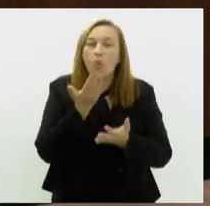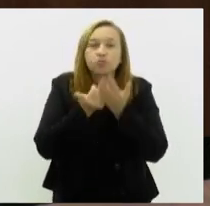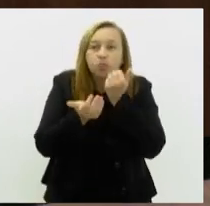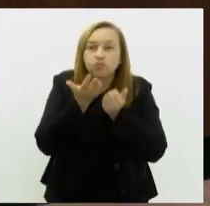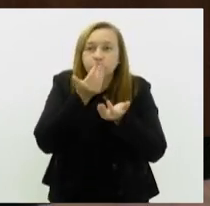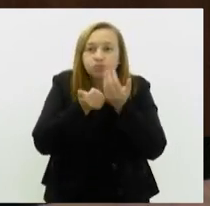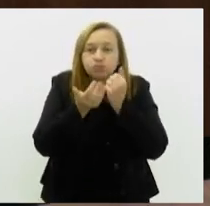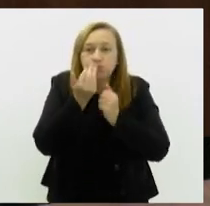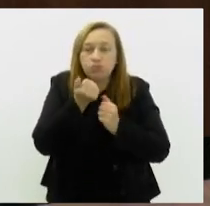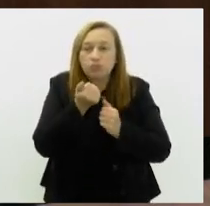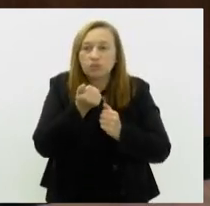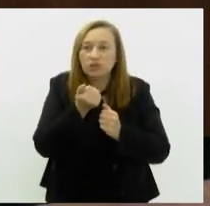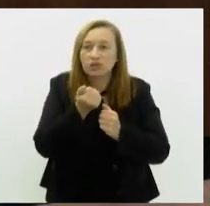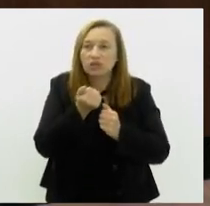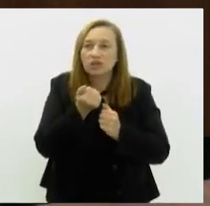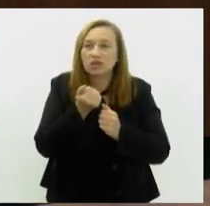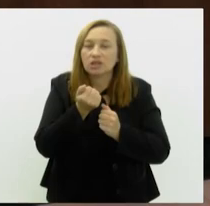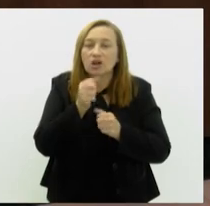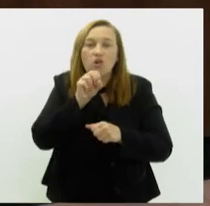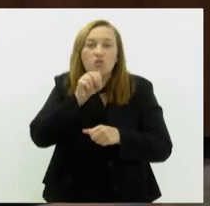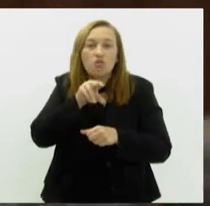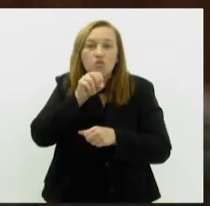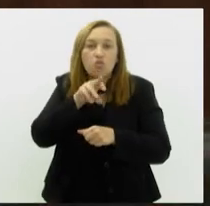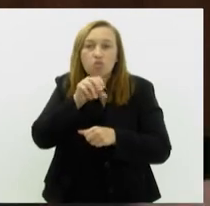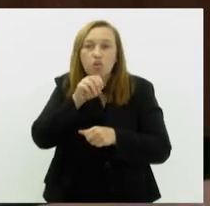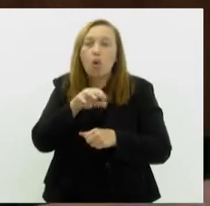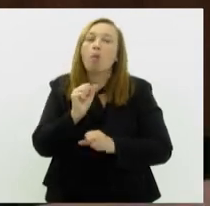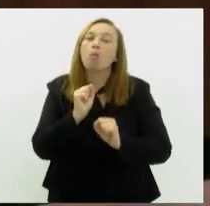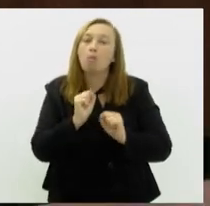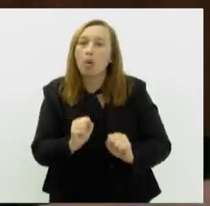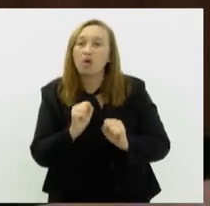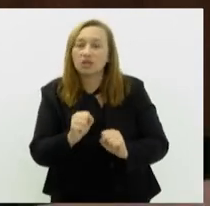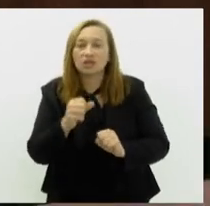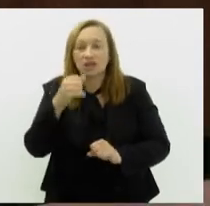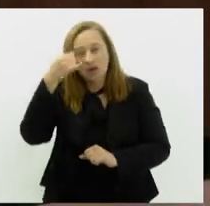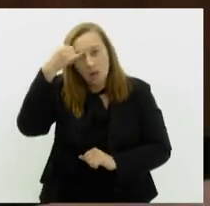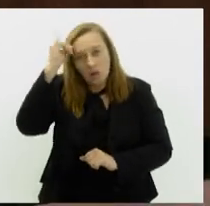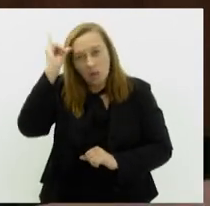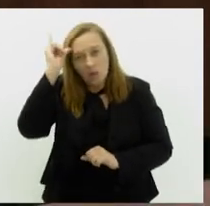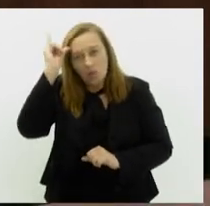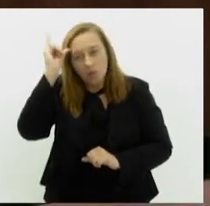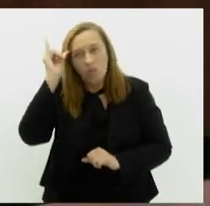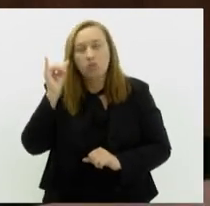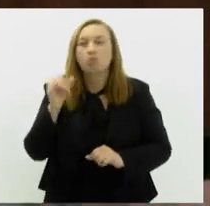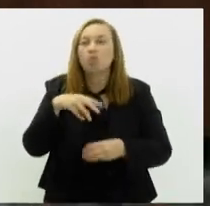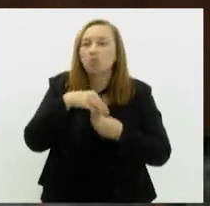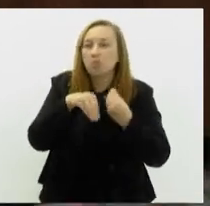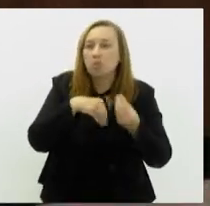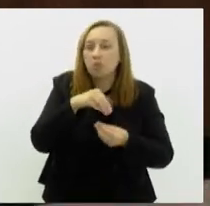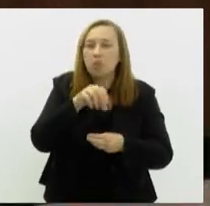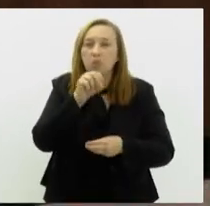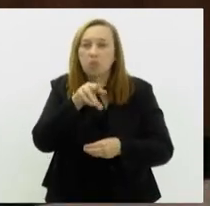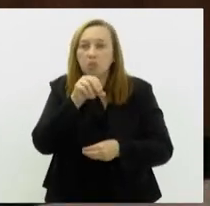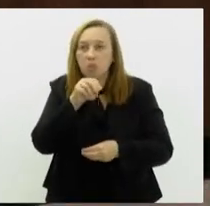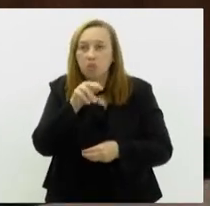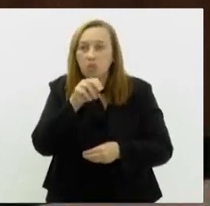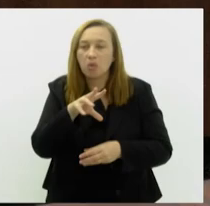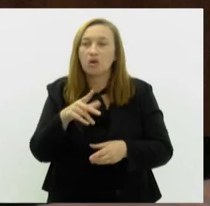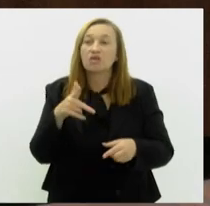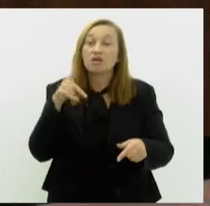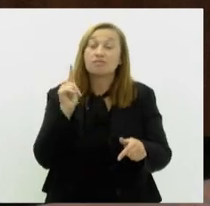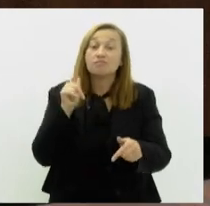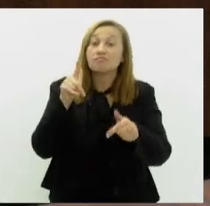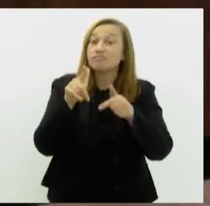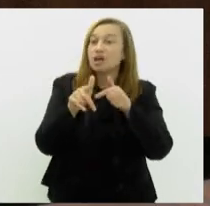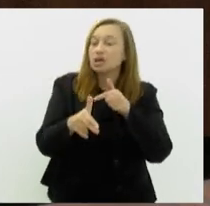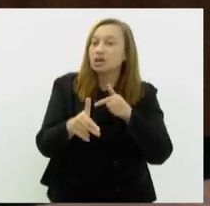alimentos envenenados, pode ter o gado sendo envenenado e, evidentemente, aquilo ficando interditado